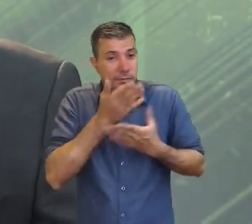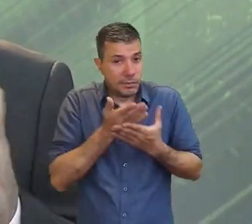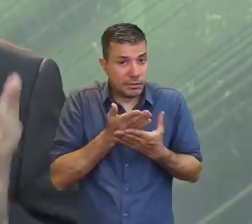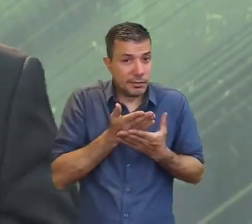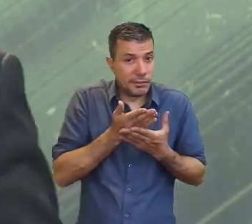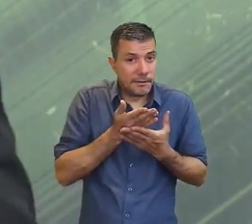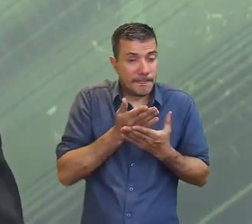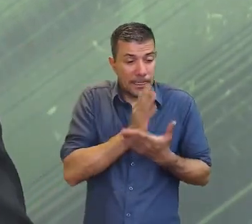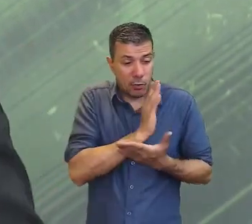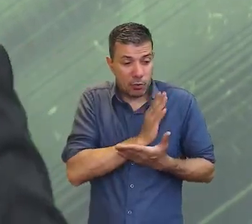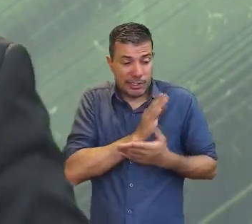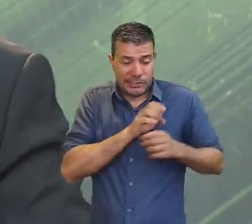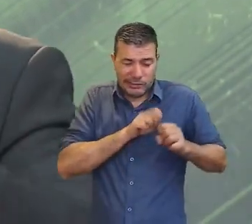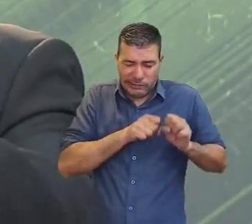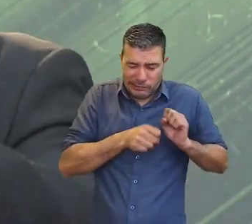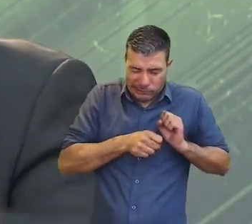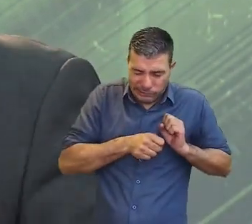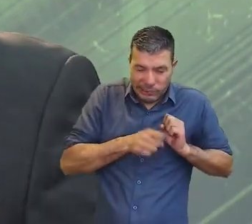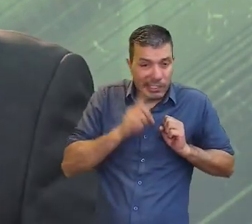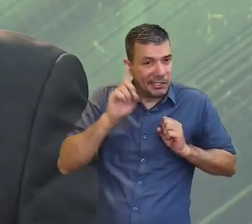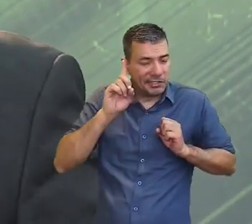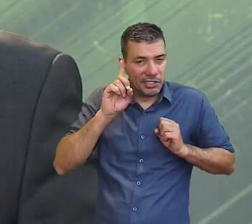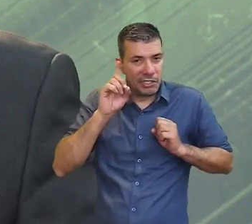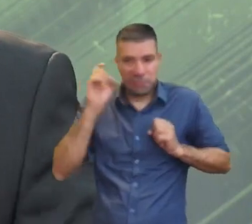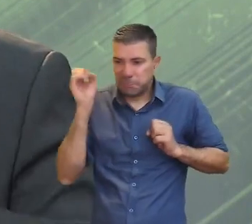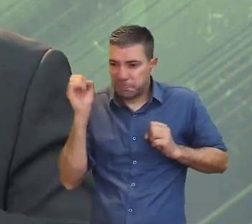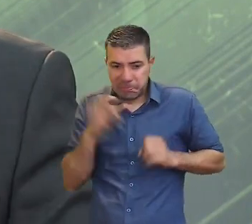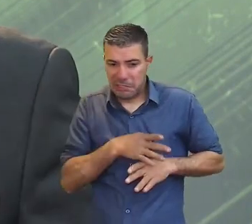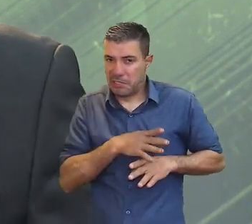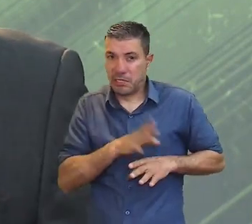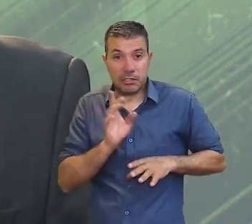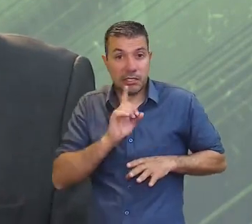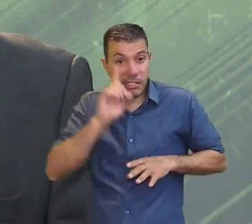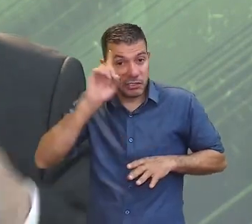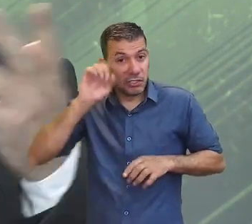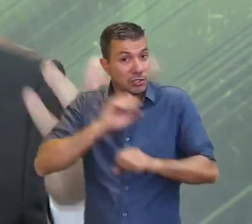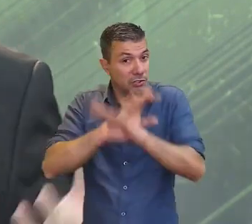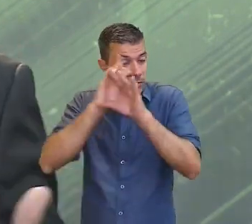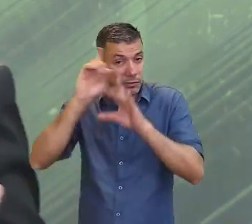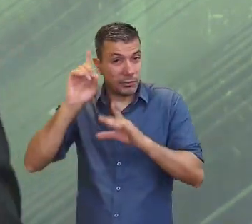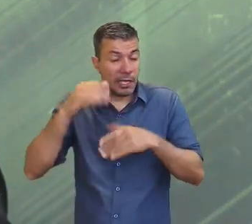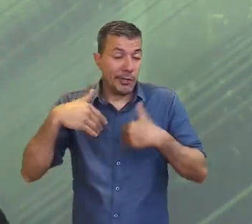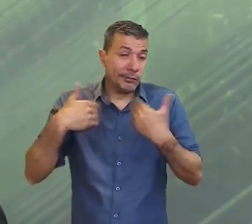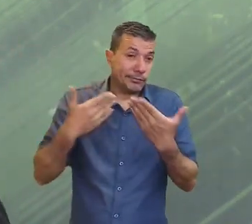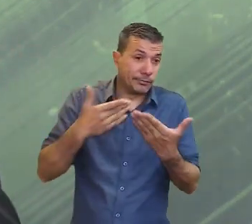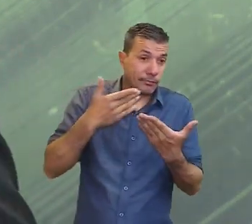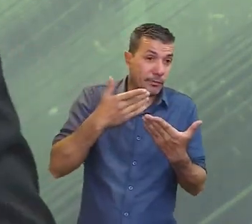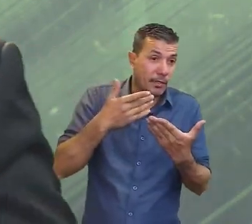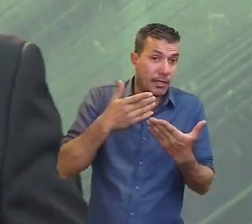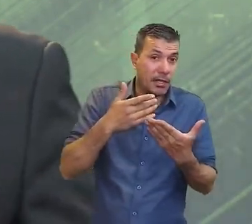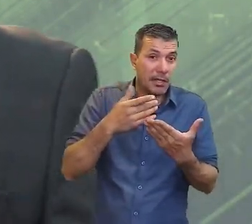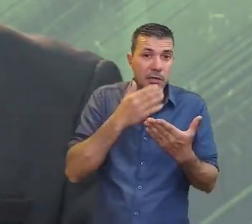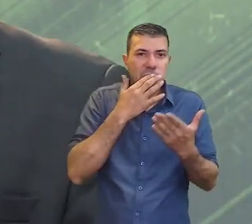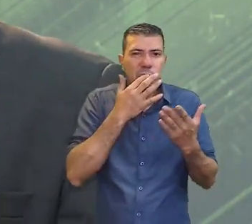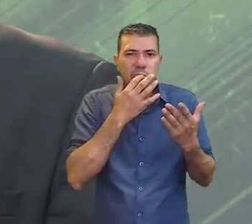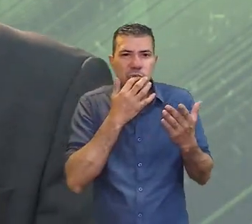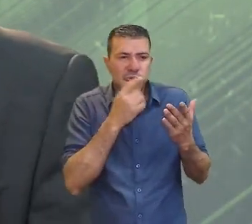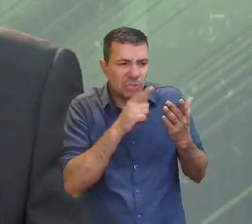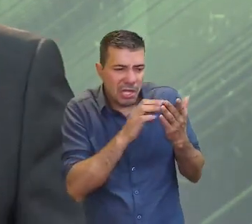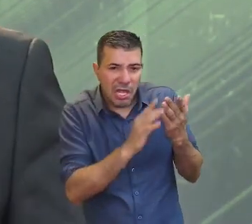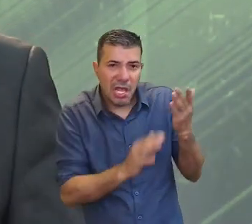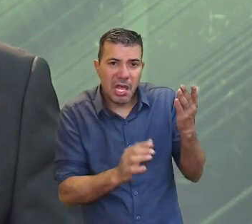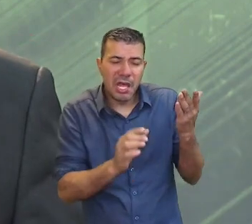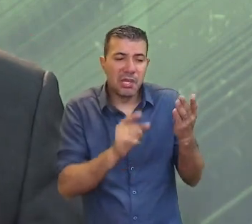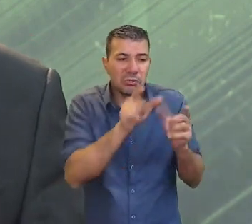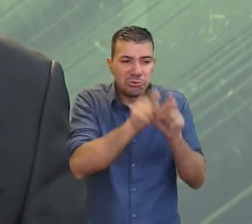Bíblia diz que um coração quebrantado e contrito, Deus jamais desprezará. Deus seja louvado. Em alguns casos também, o sangue das ofertas deveriam